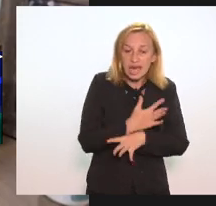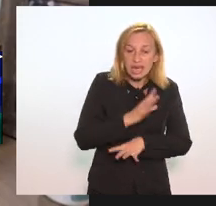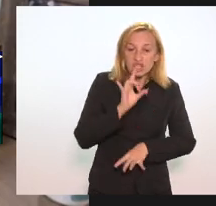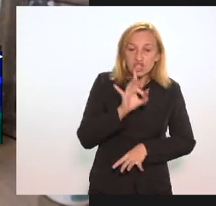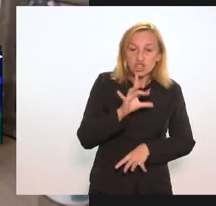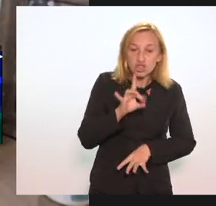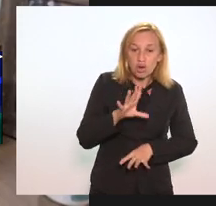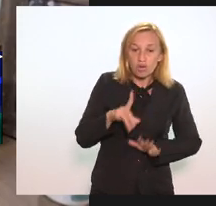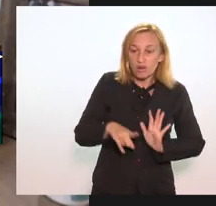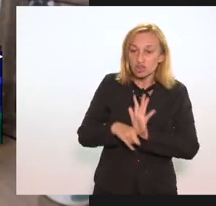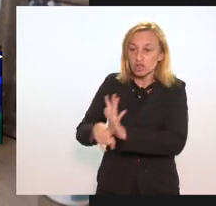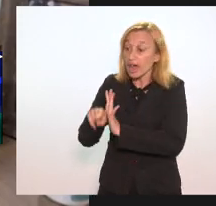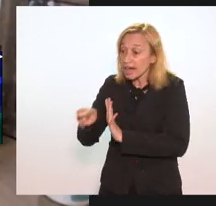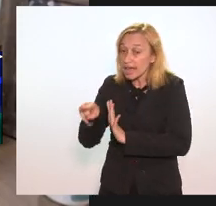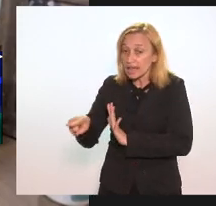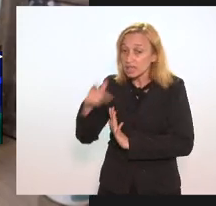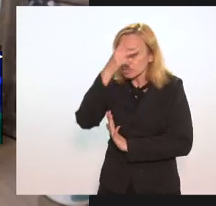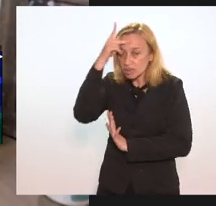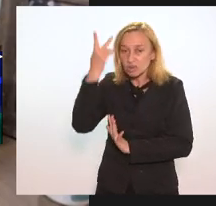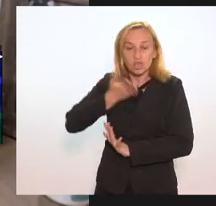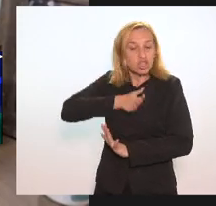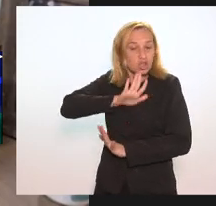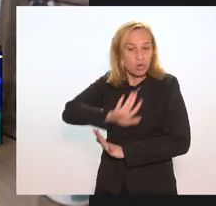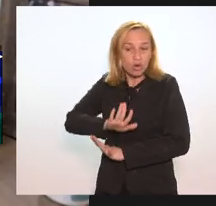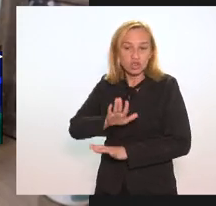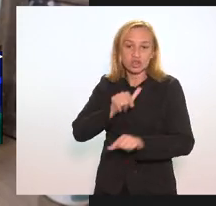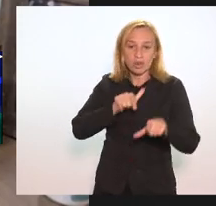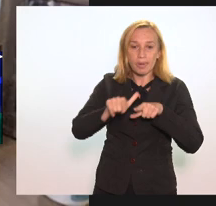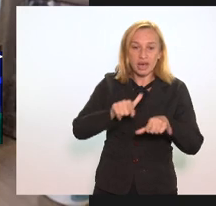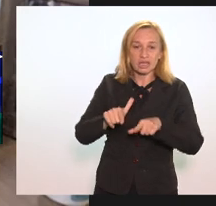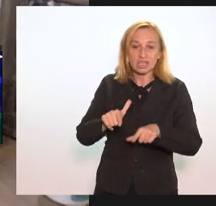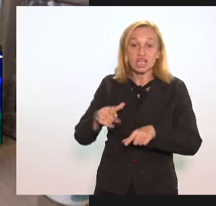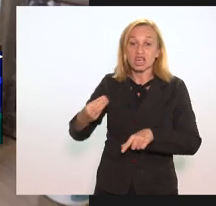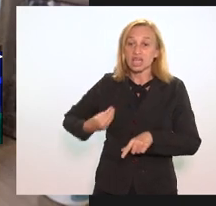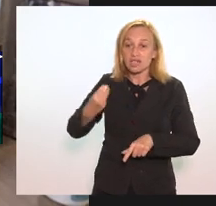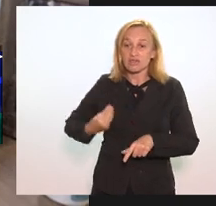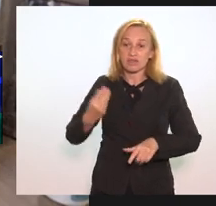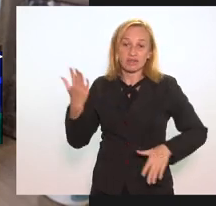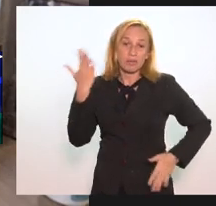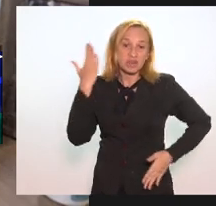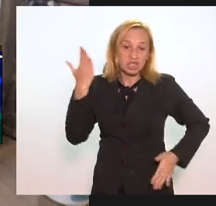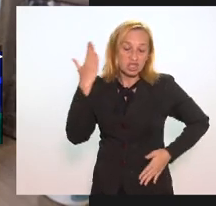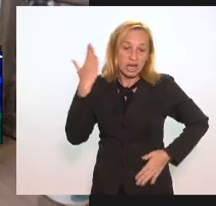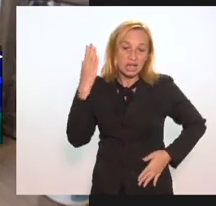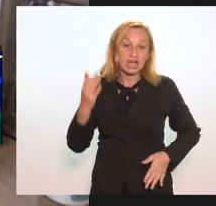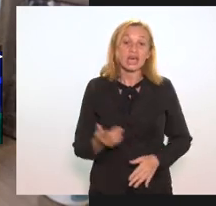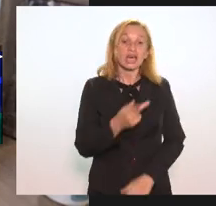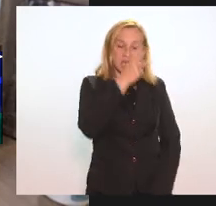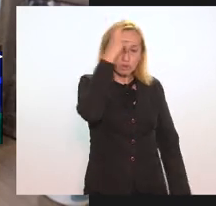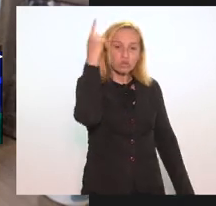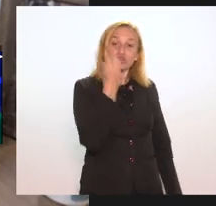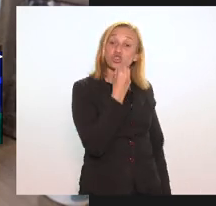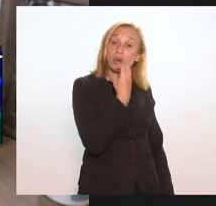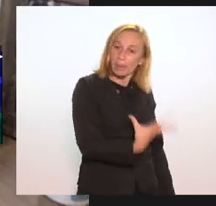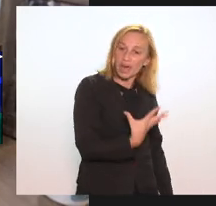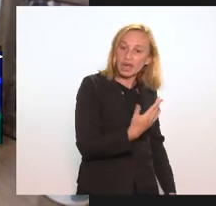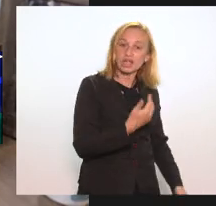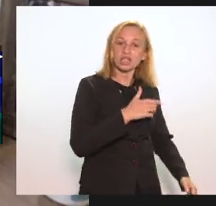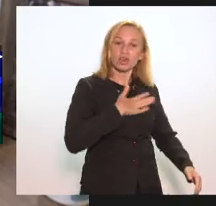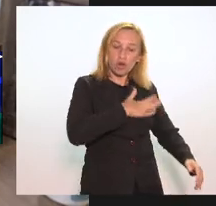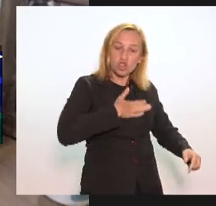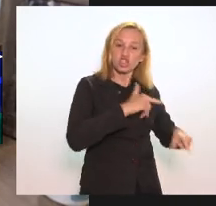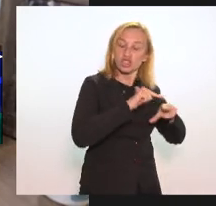gente só vai beneficiar aquelas pessoas que não gostam do trabalho que vive da criminalidade e as pessoas tiverem é que as pessoas